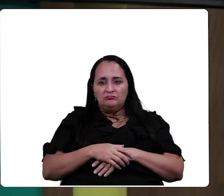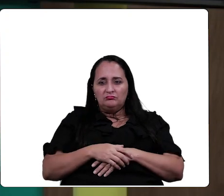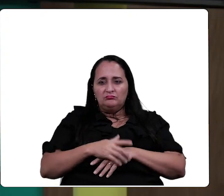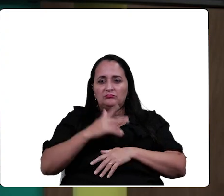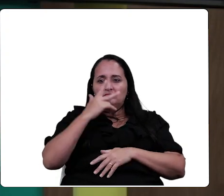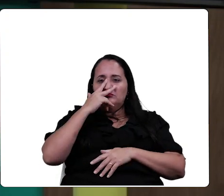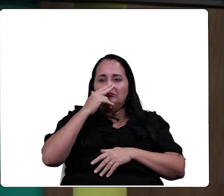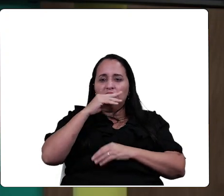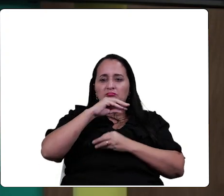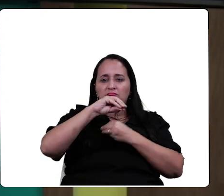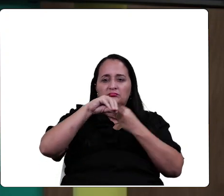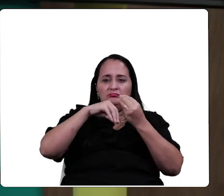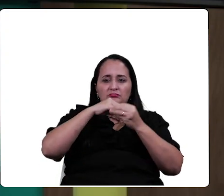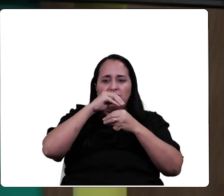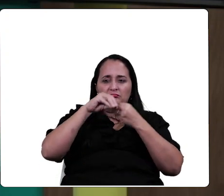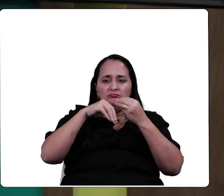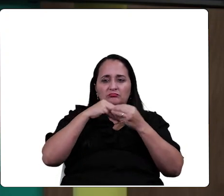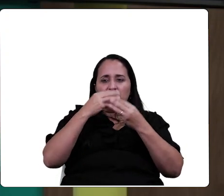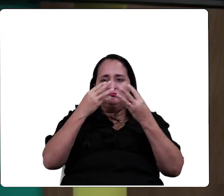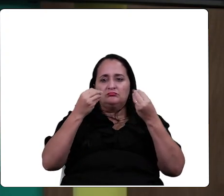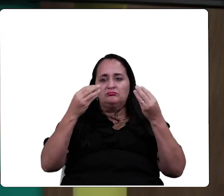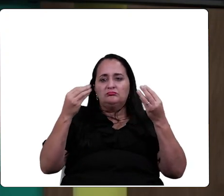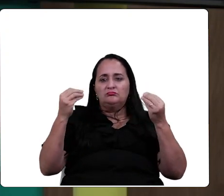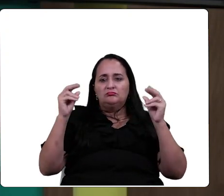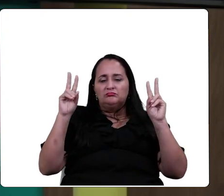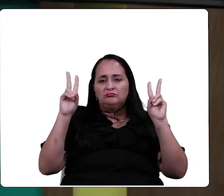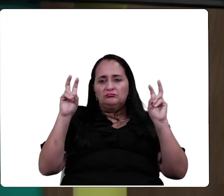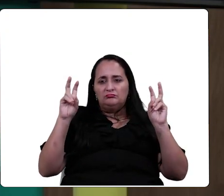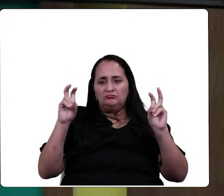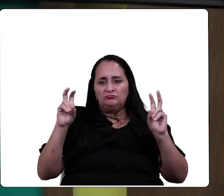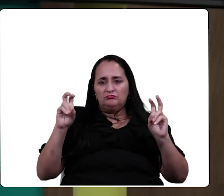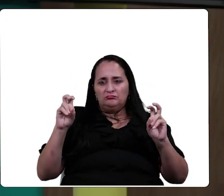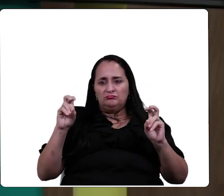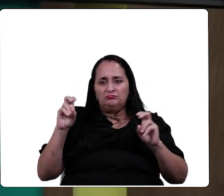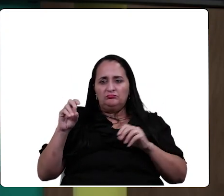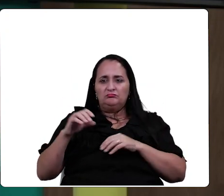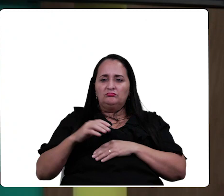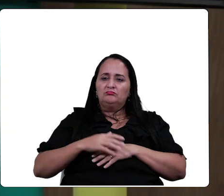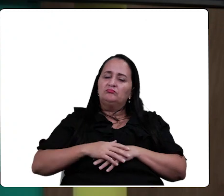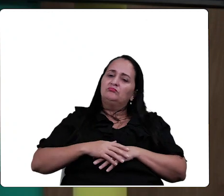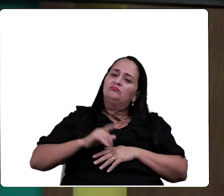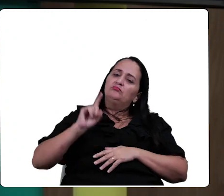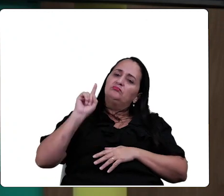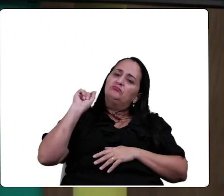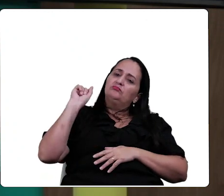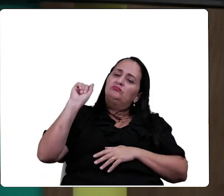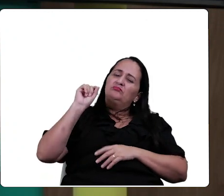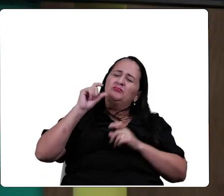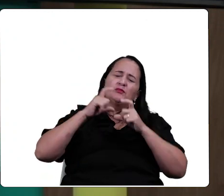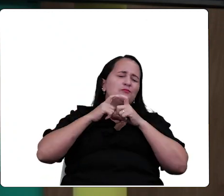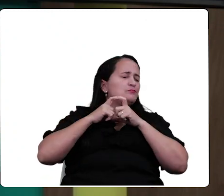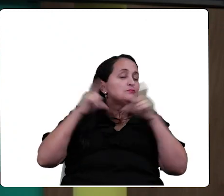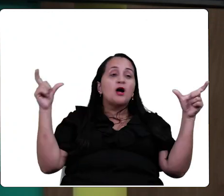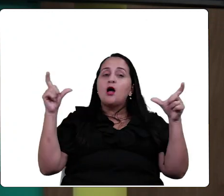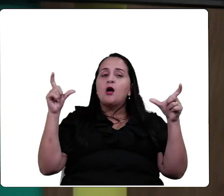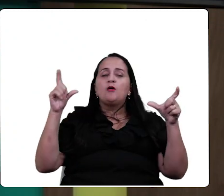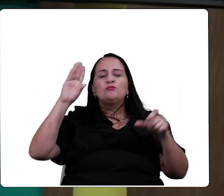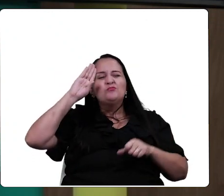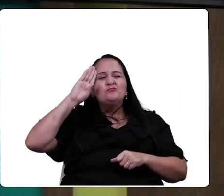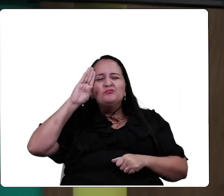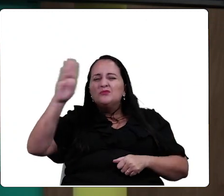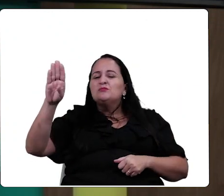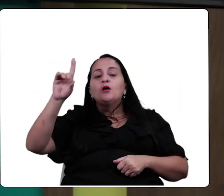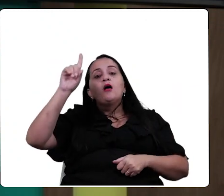que é um misto, uma mistura de todos esses assuntos. Mas tem um maior, né? O maior em destaque é